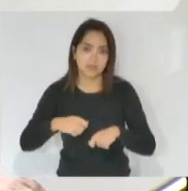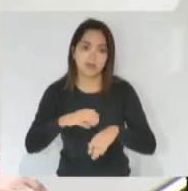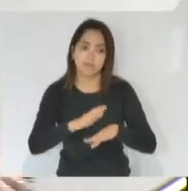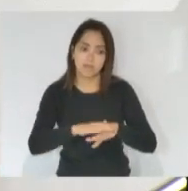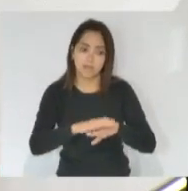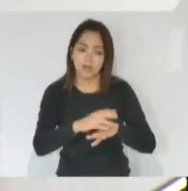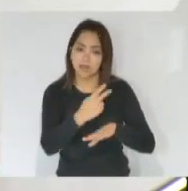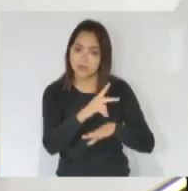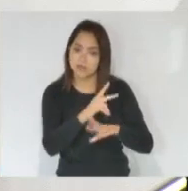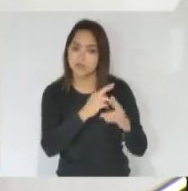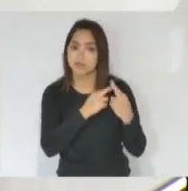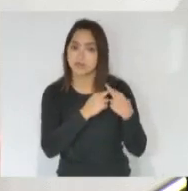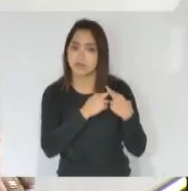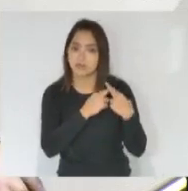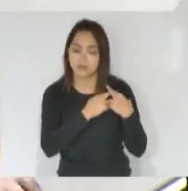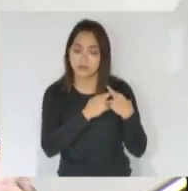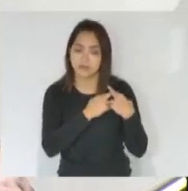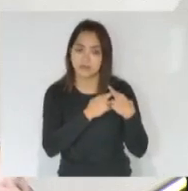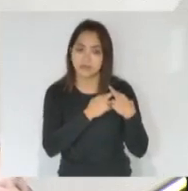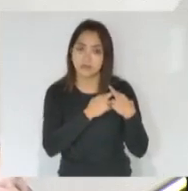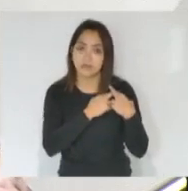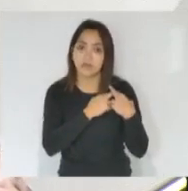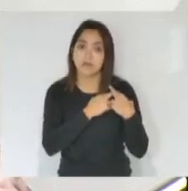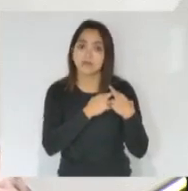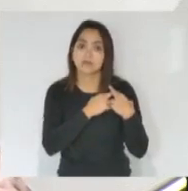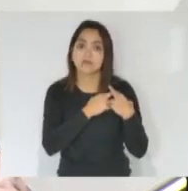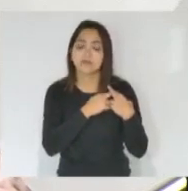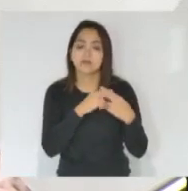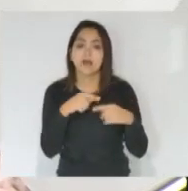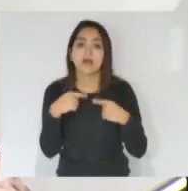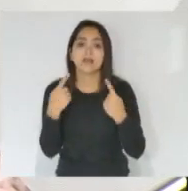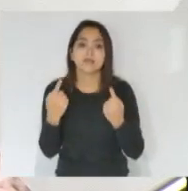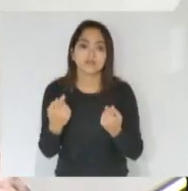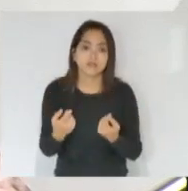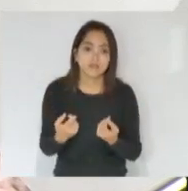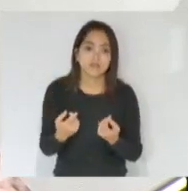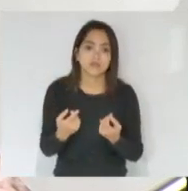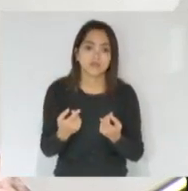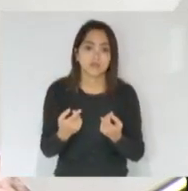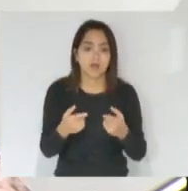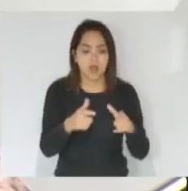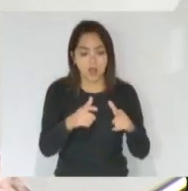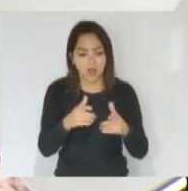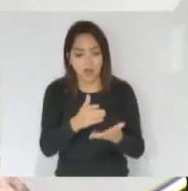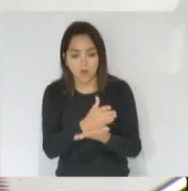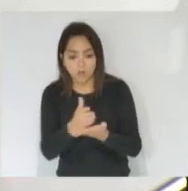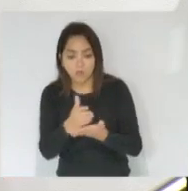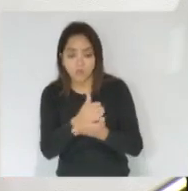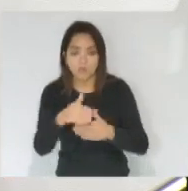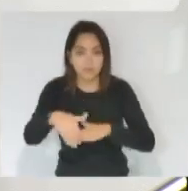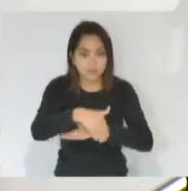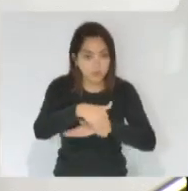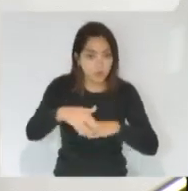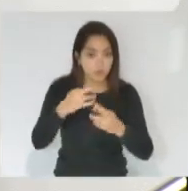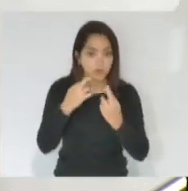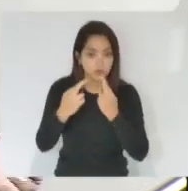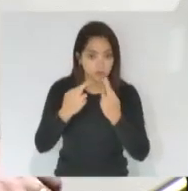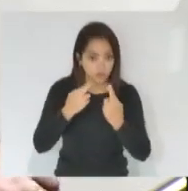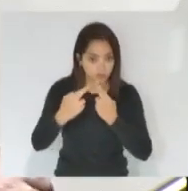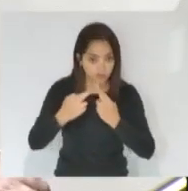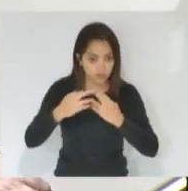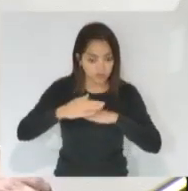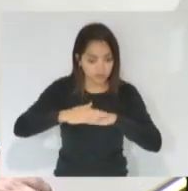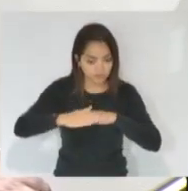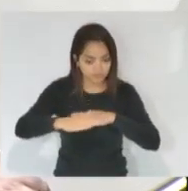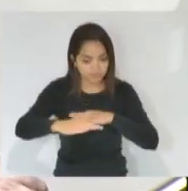E eu entendo que, além disso, ainda certos trechos rodoviários da malha viária de Santa